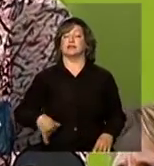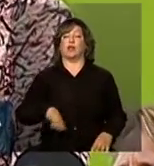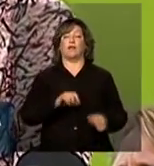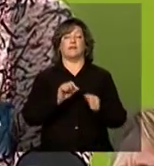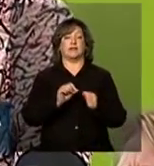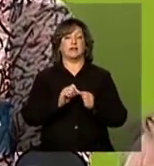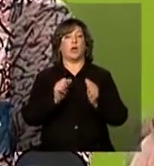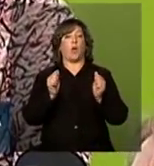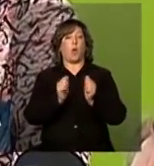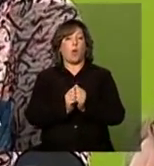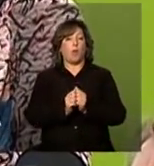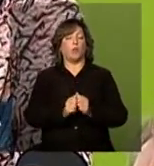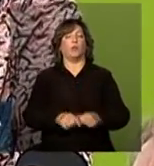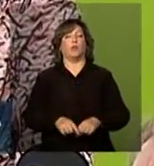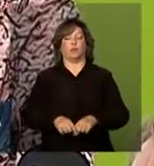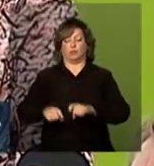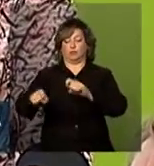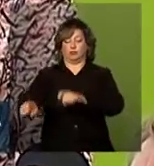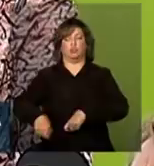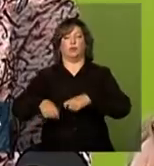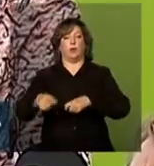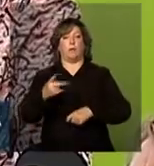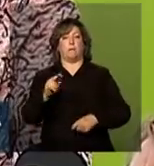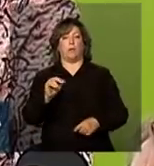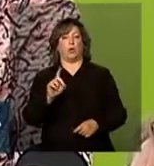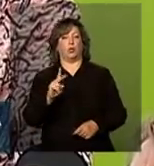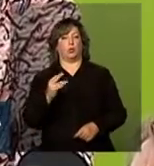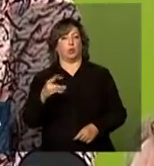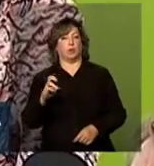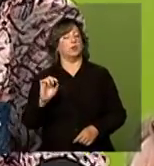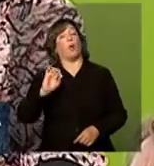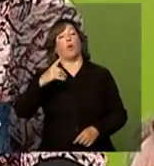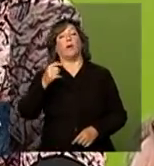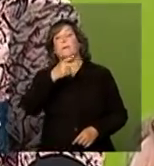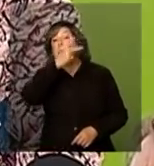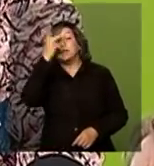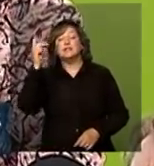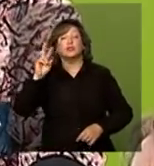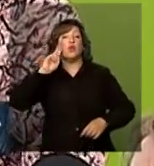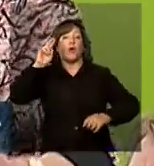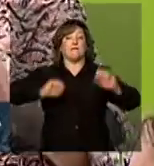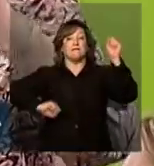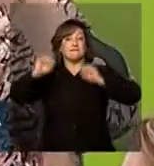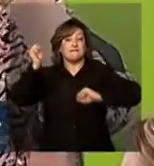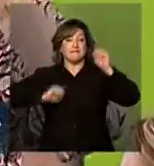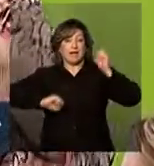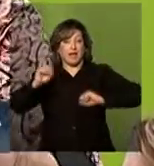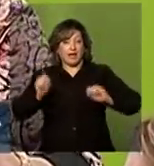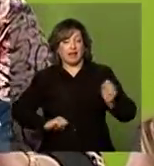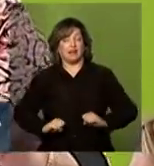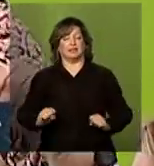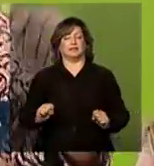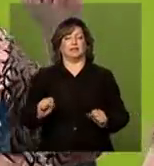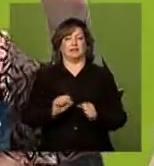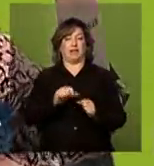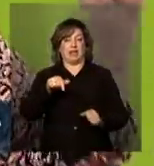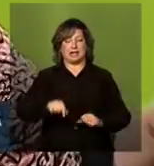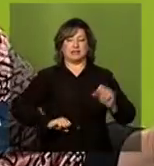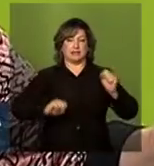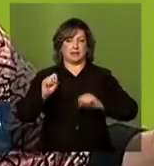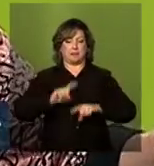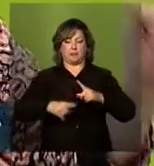com produtores que fazem essas máquinas no Brasil para garantir